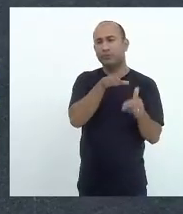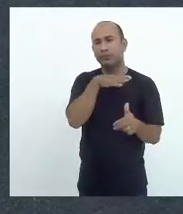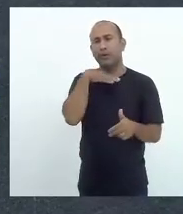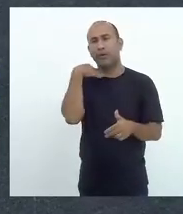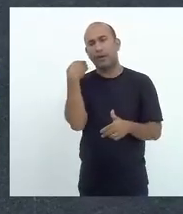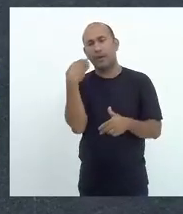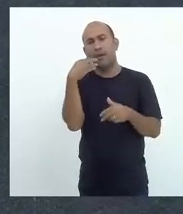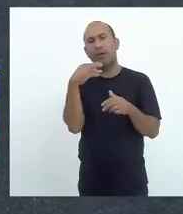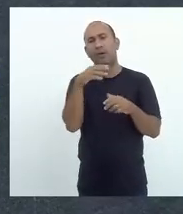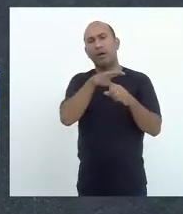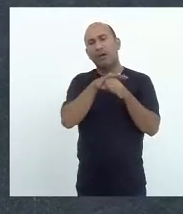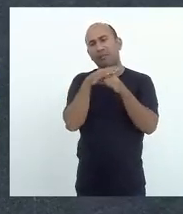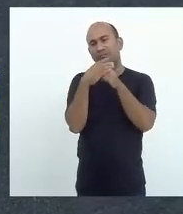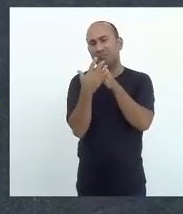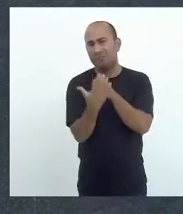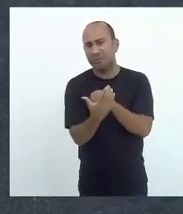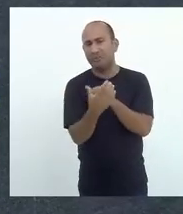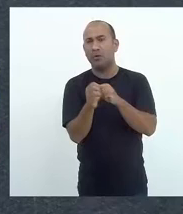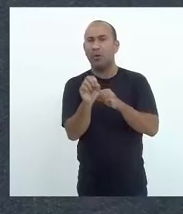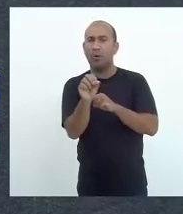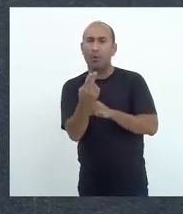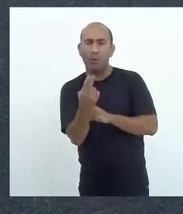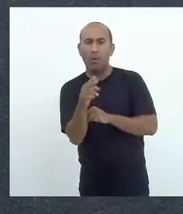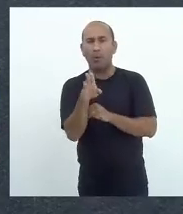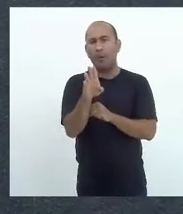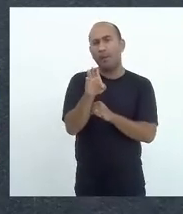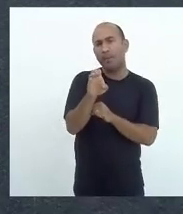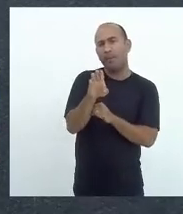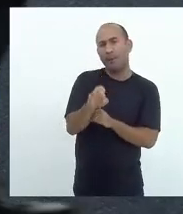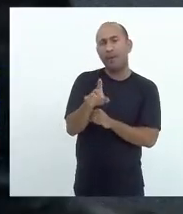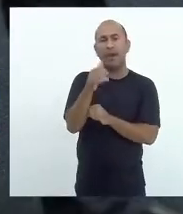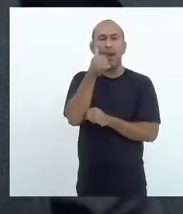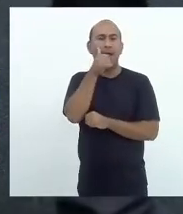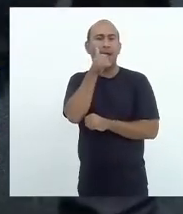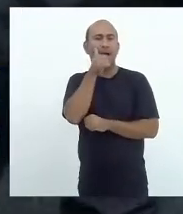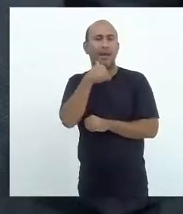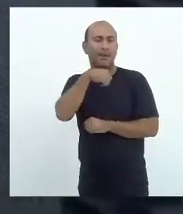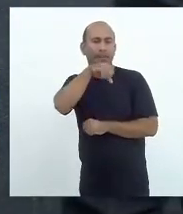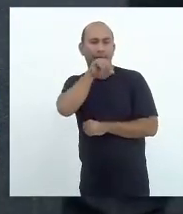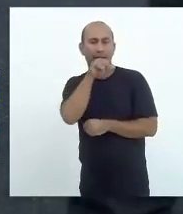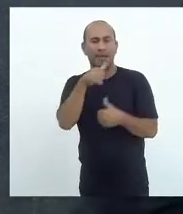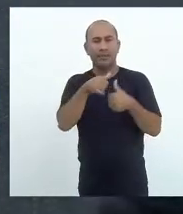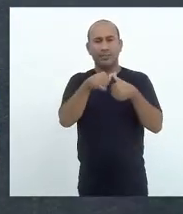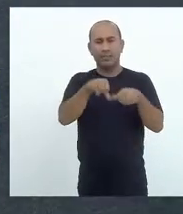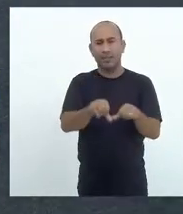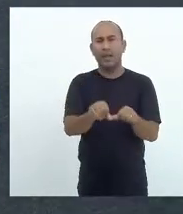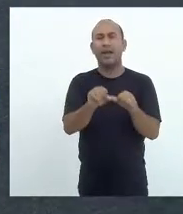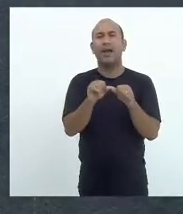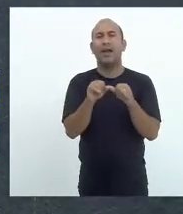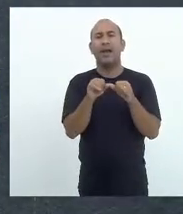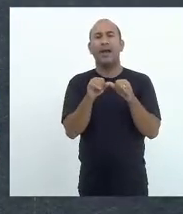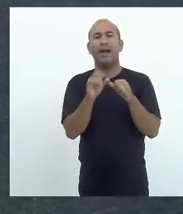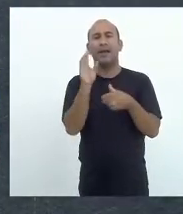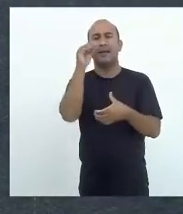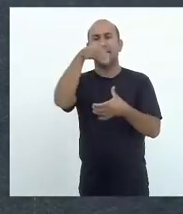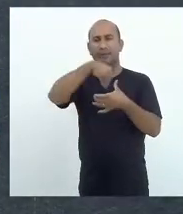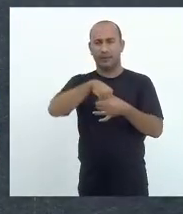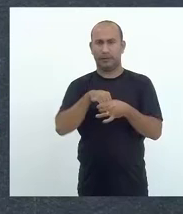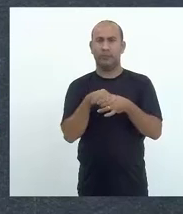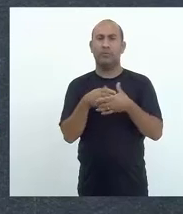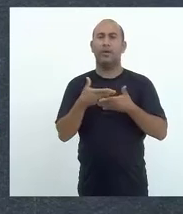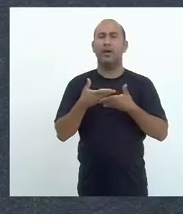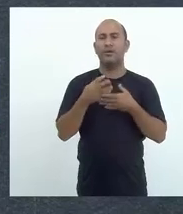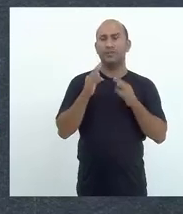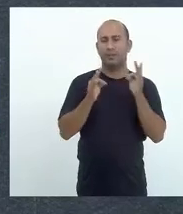ou a bebês cujas mães se encontravam em terapia em unidade de terapia intensiva. Então, eu acho